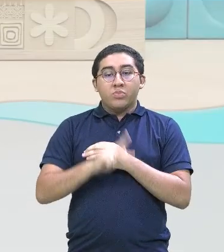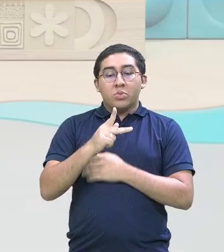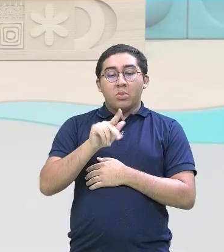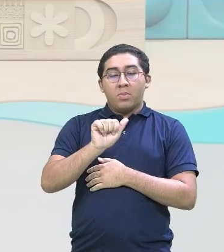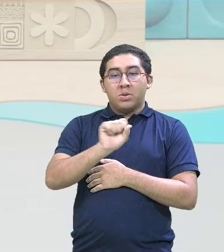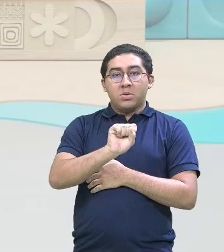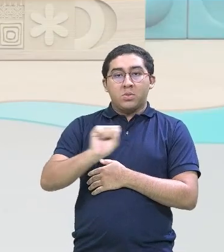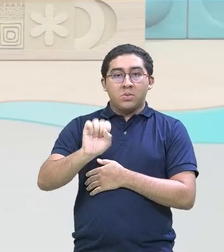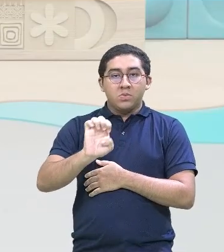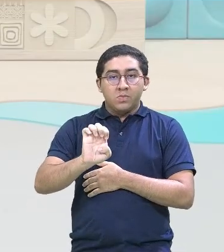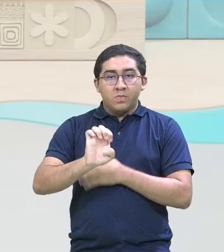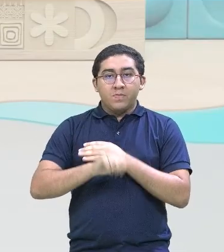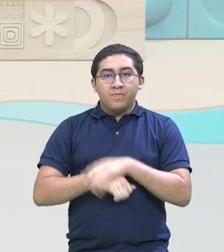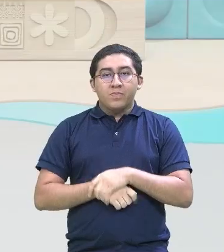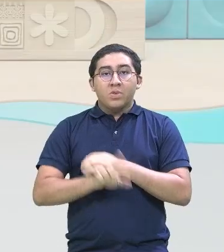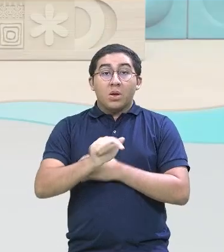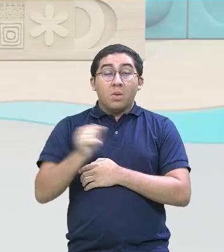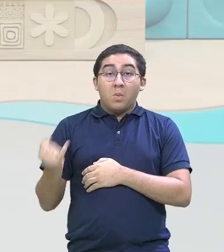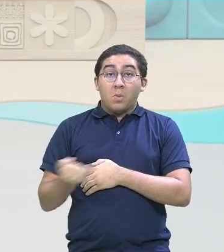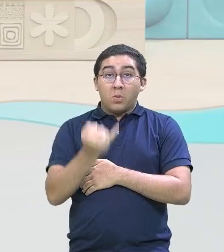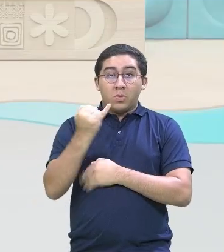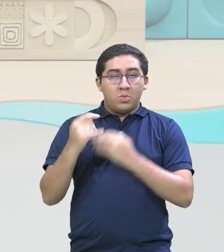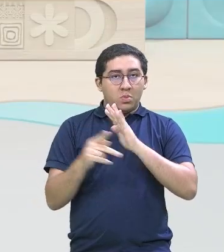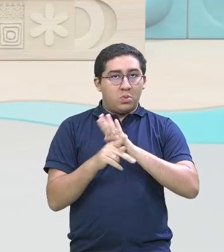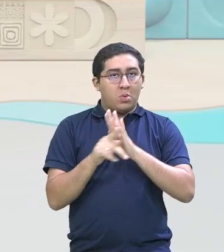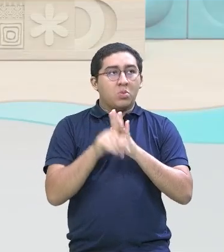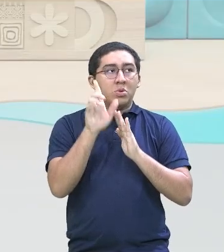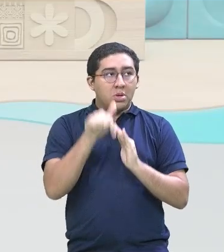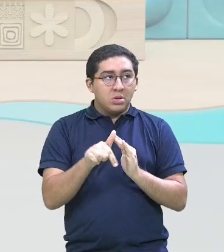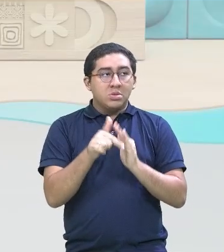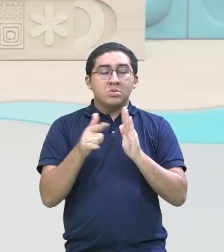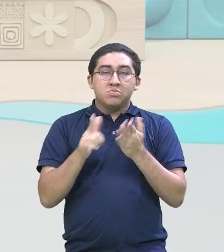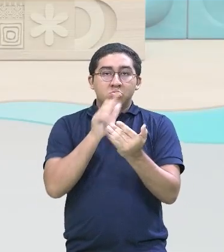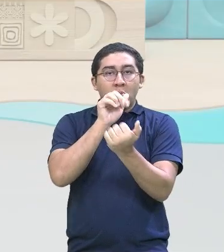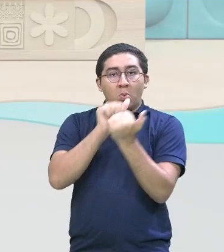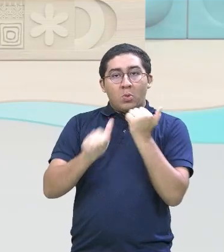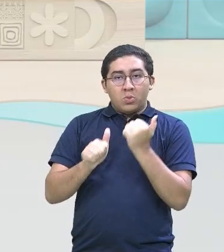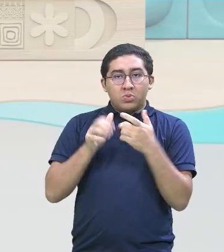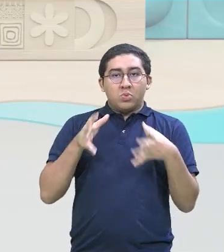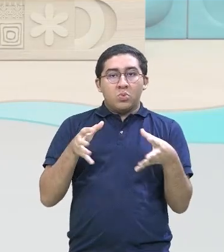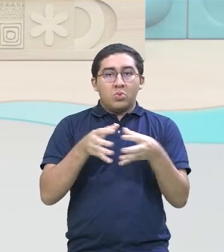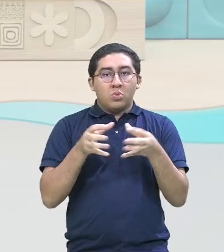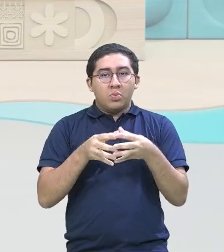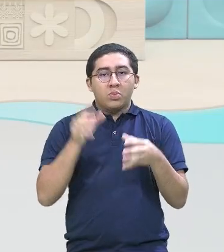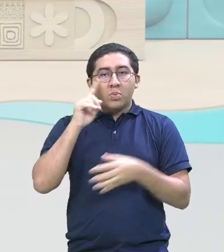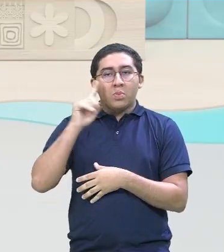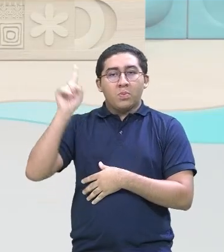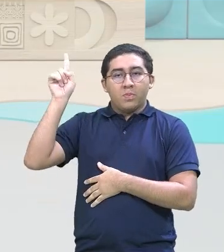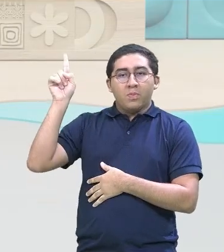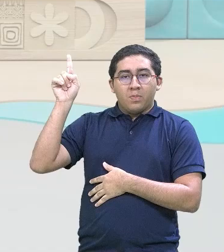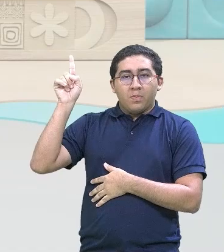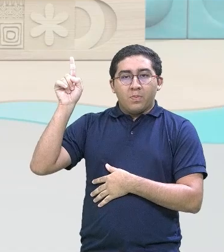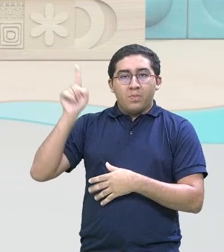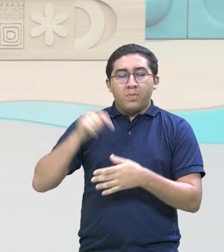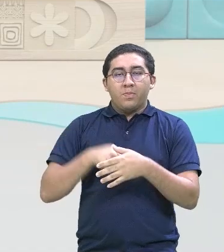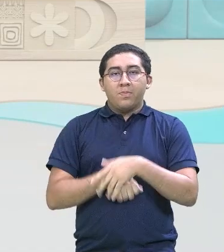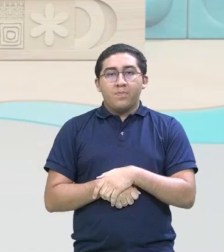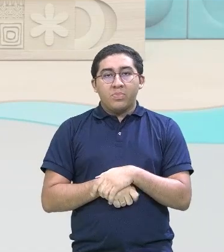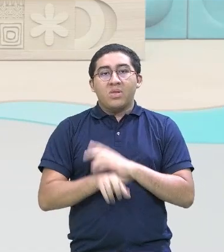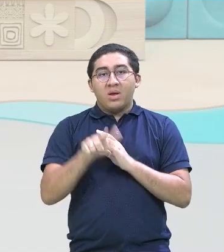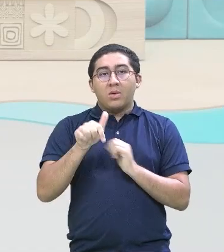mais importantes nos jogos coletivos. No caso do hóquei, o hóquei é um esporte coletivo, né?